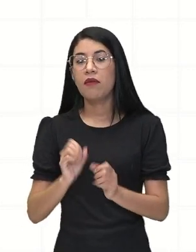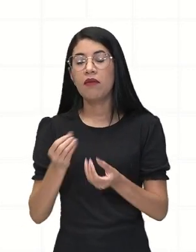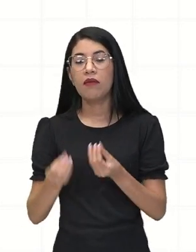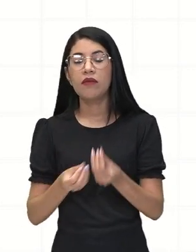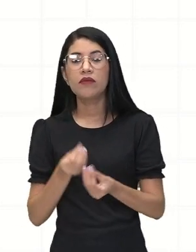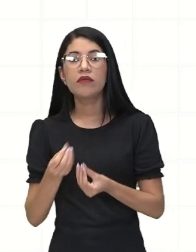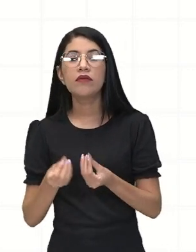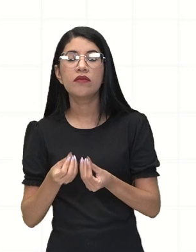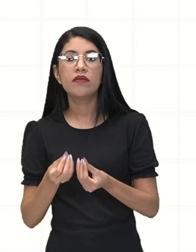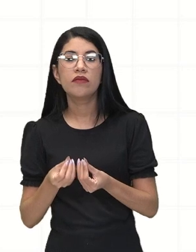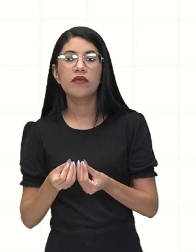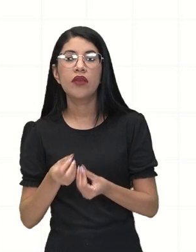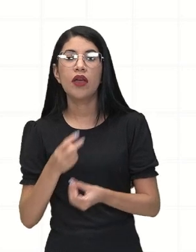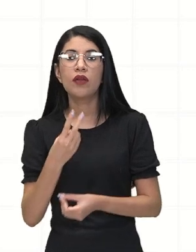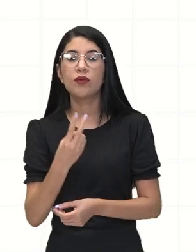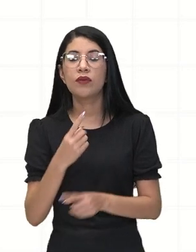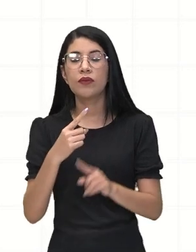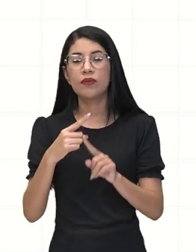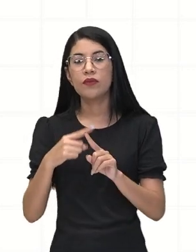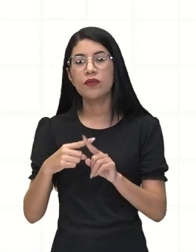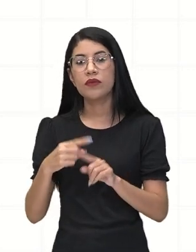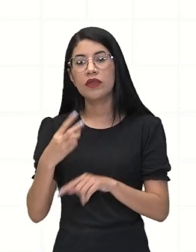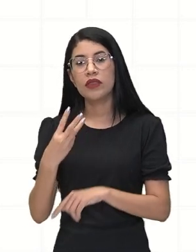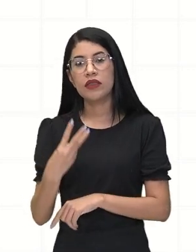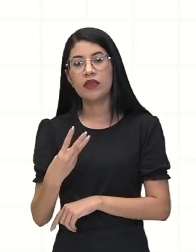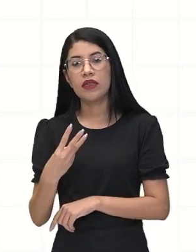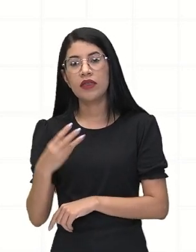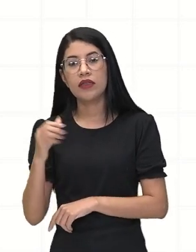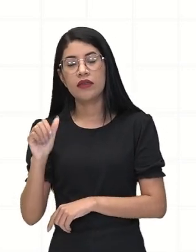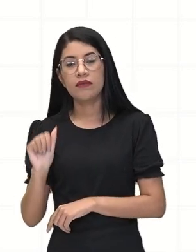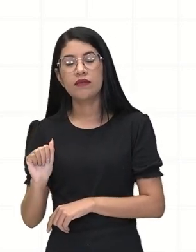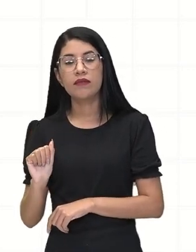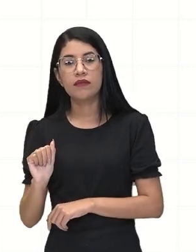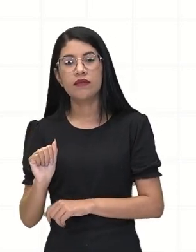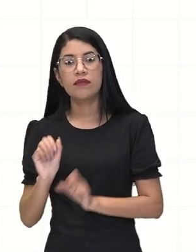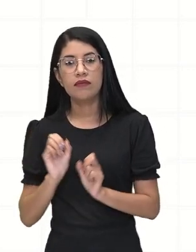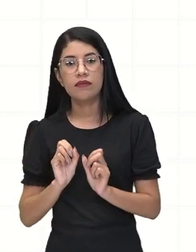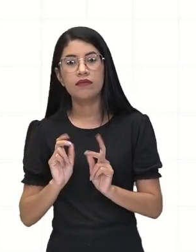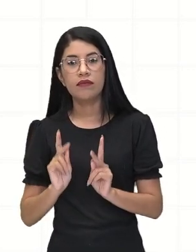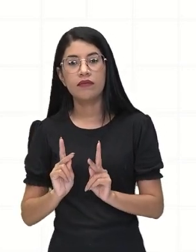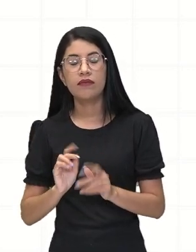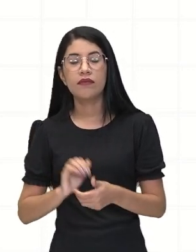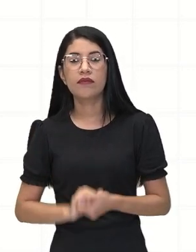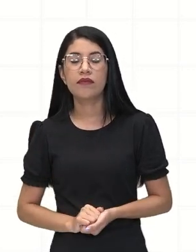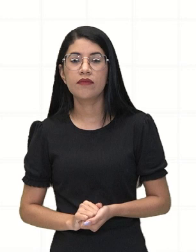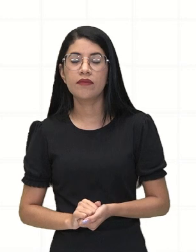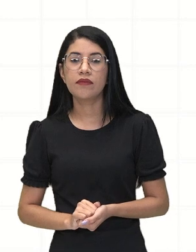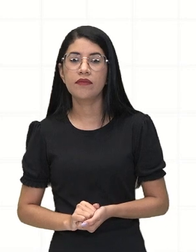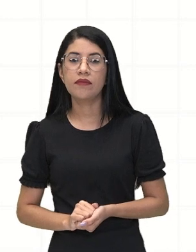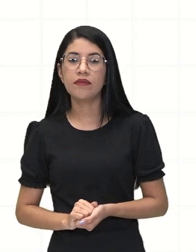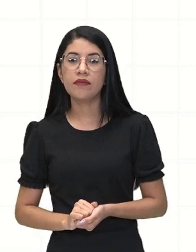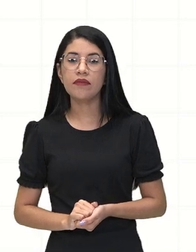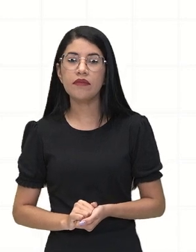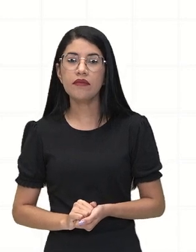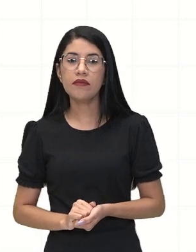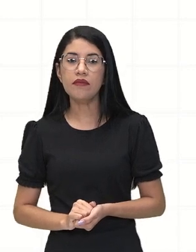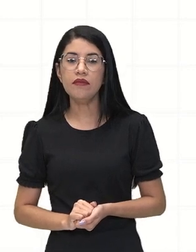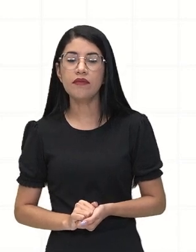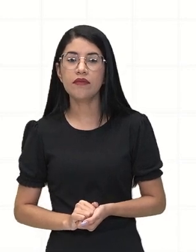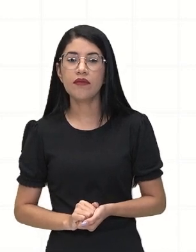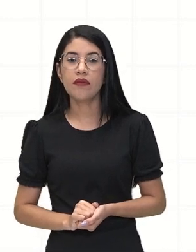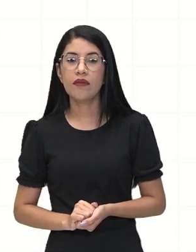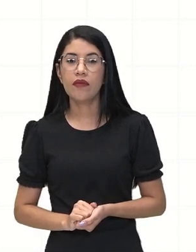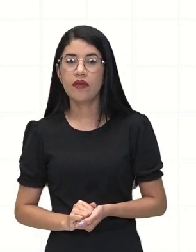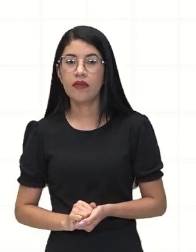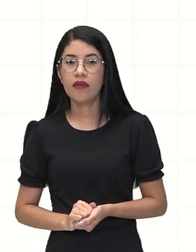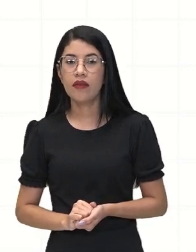quem? 2 vezes 3A. Observe que agora, ó, nas duas parcelas, eu